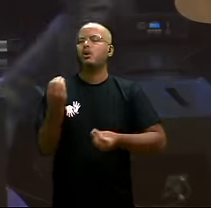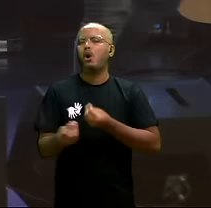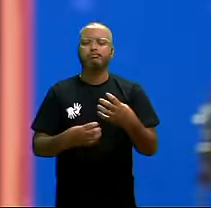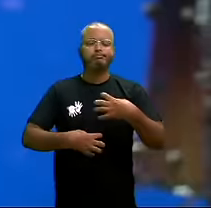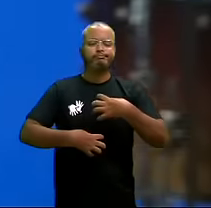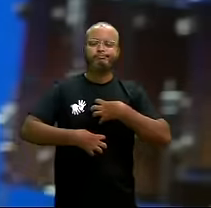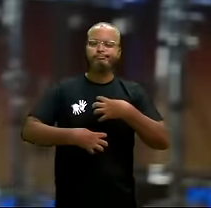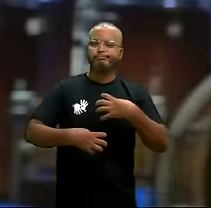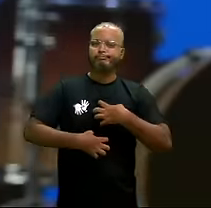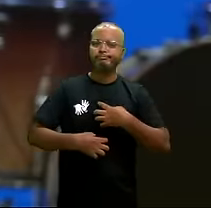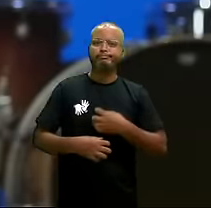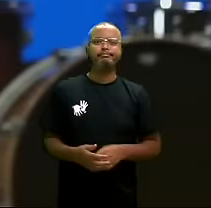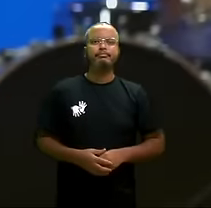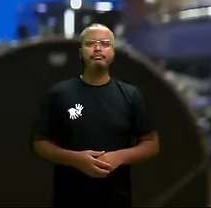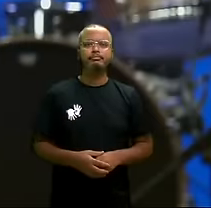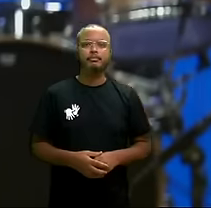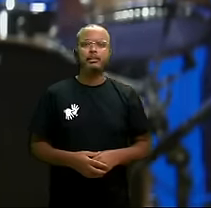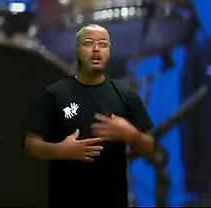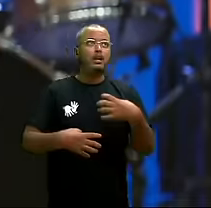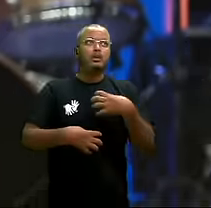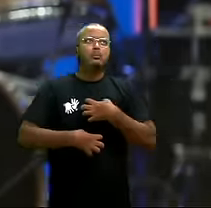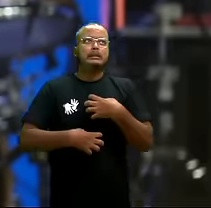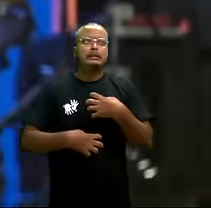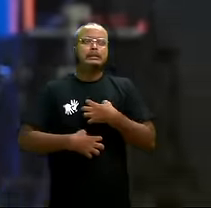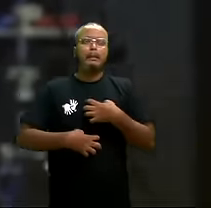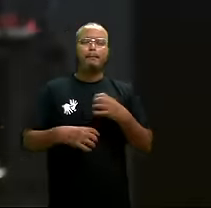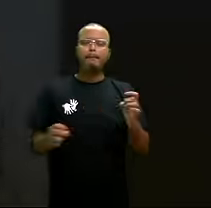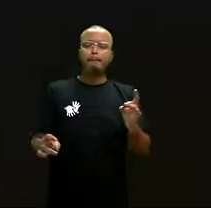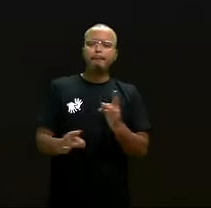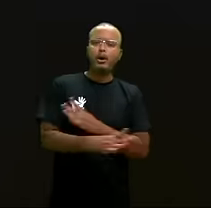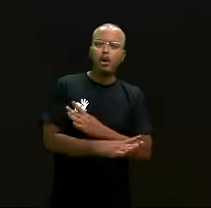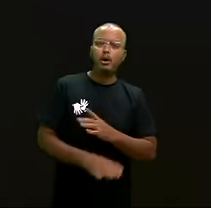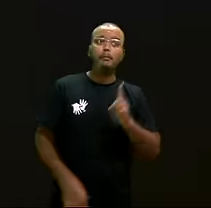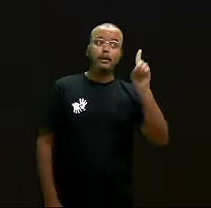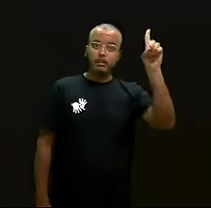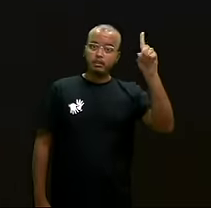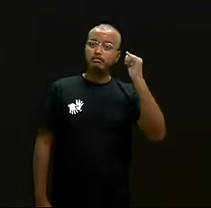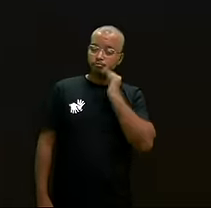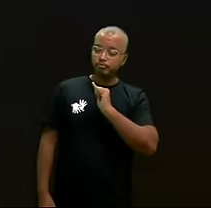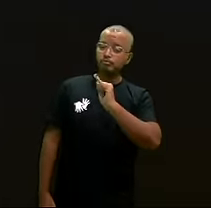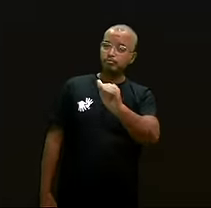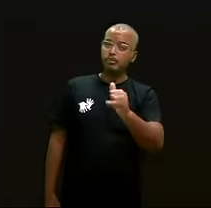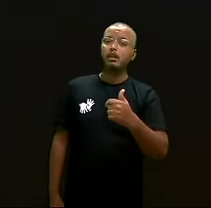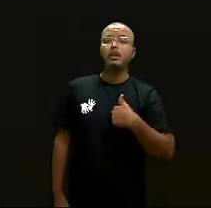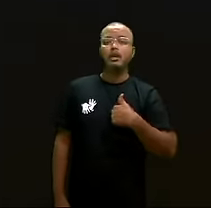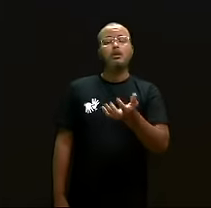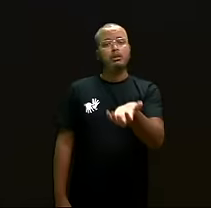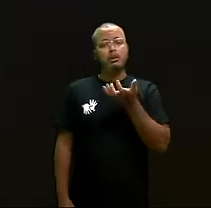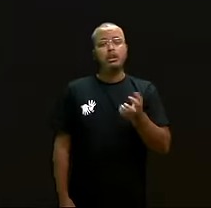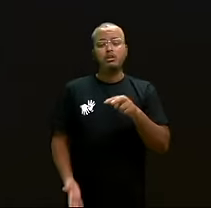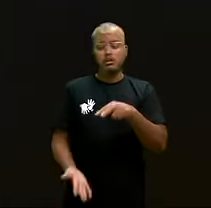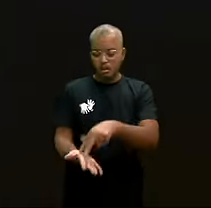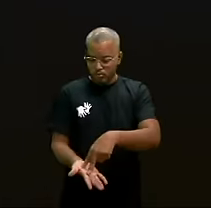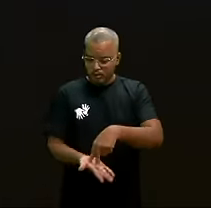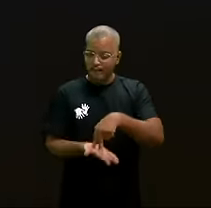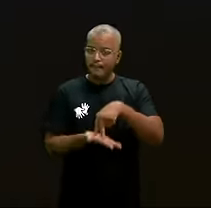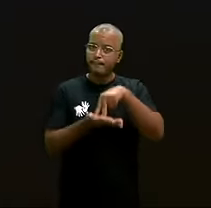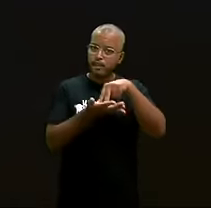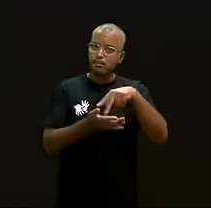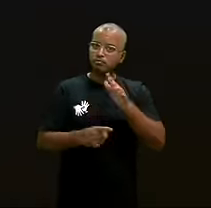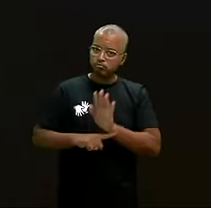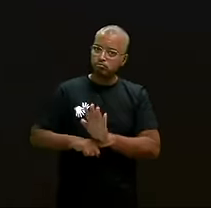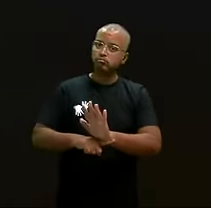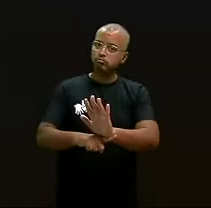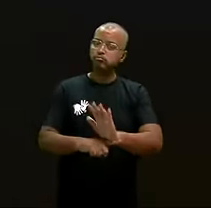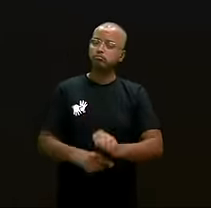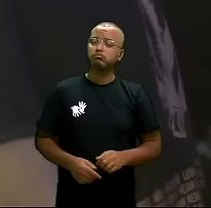Você se sente incapaz. Aí Deus diz assim, mas eu te quero. Eu te levanto. E se quiser discutir